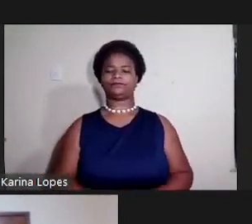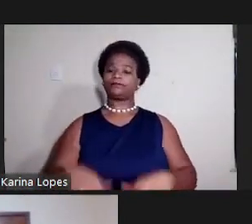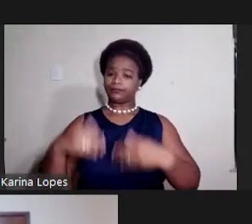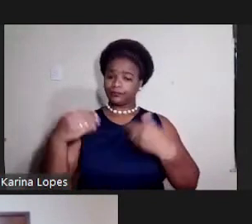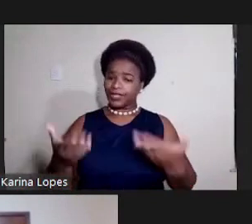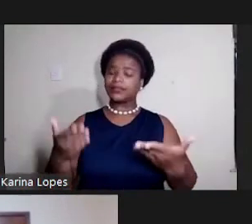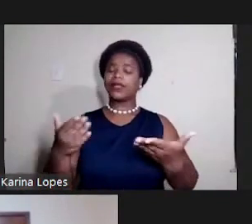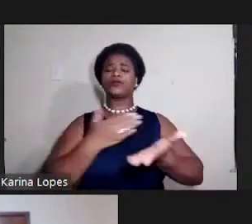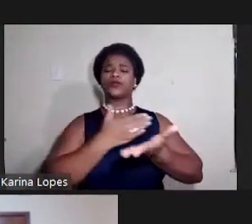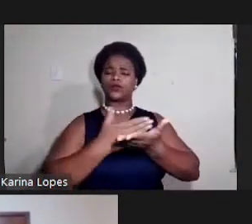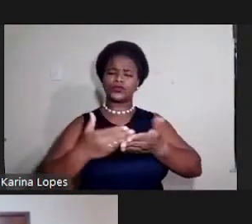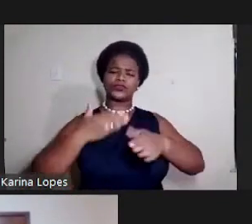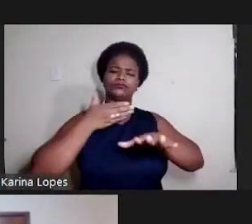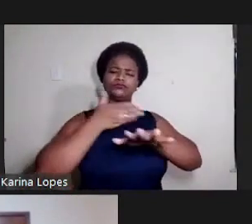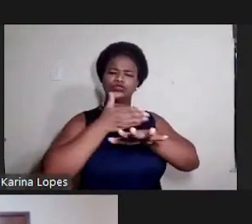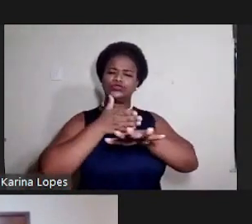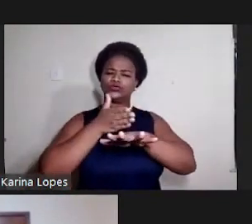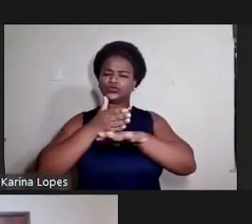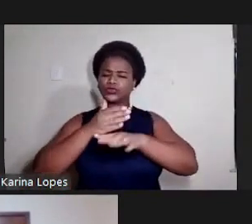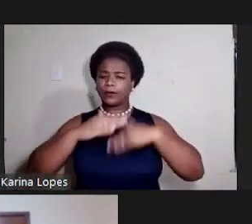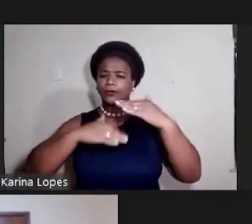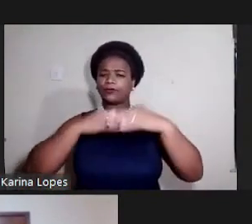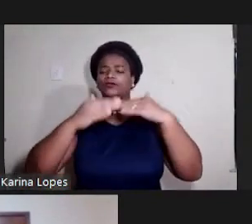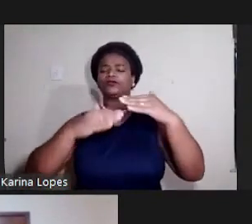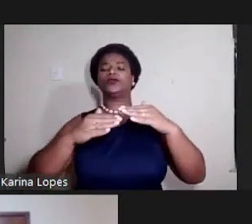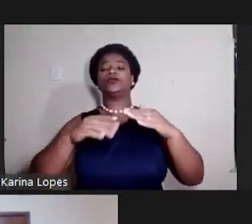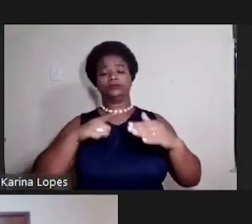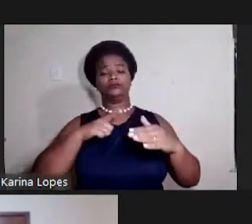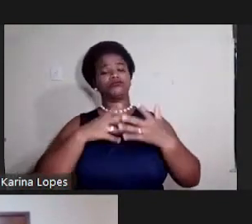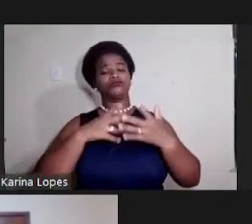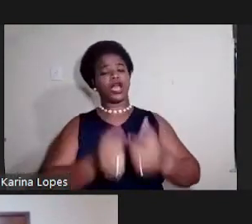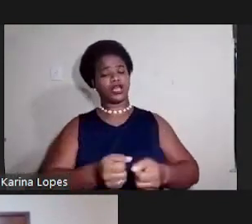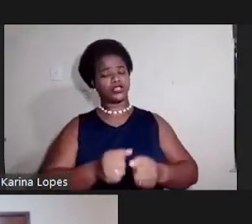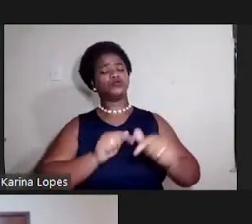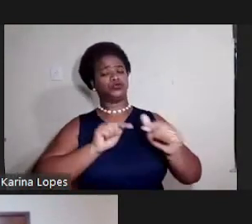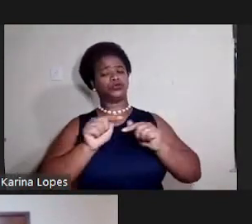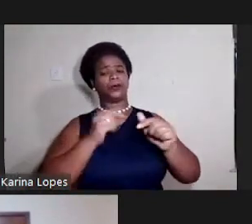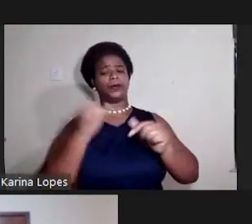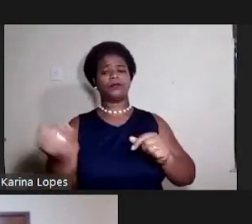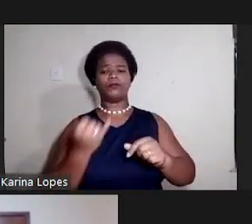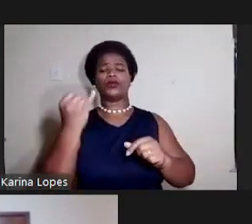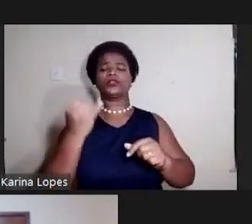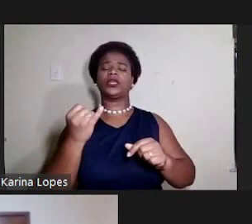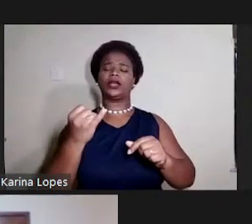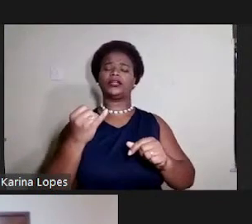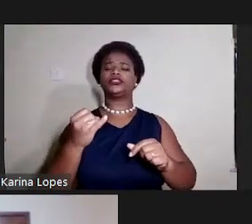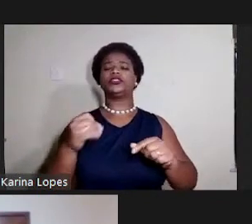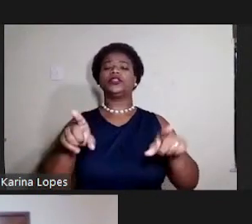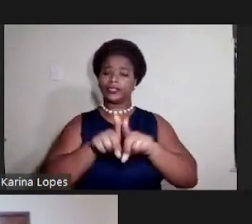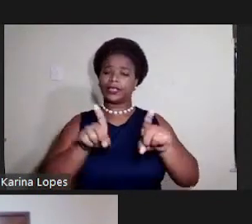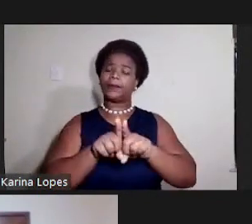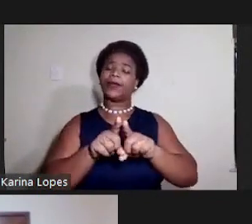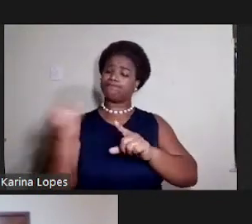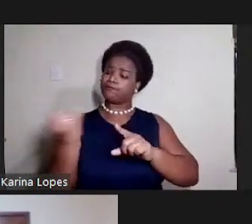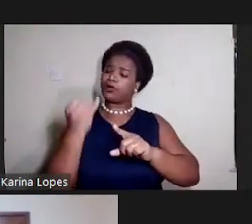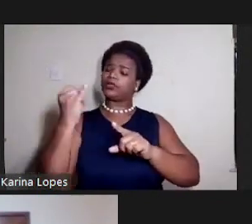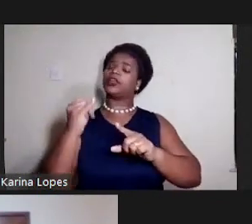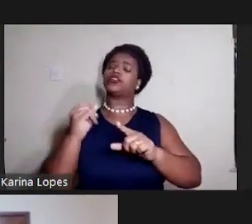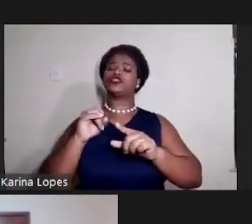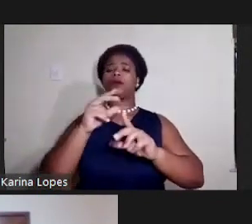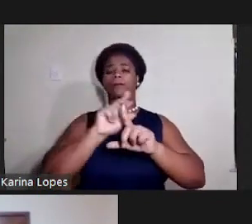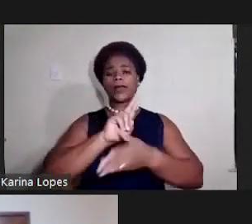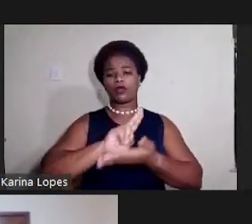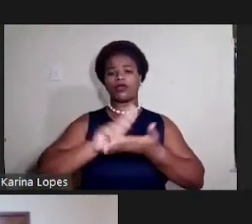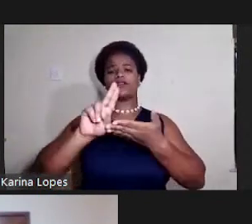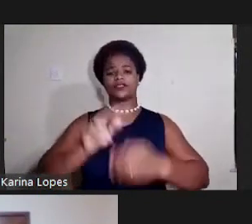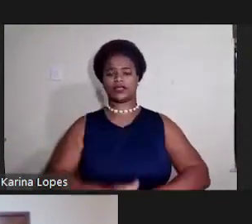várias ascensões funcionais, assumindo tarefas importantes para os servidores e servidoras e para a universidade. Ampliou suas habilidades,